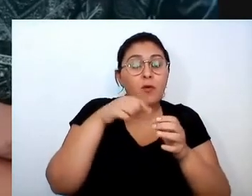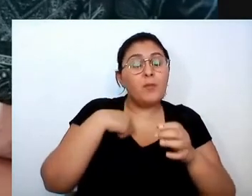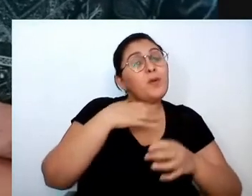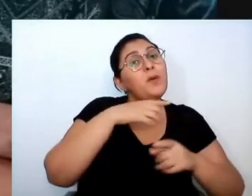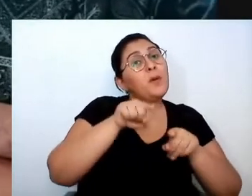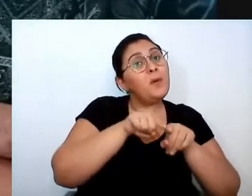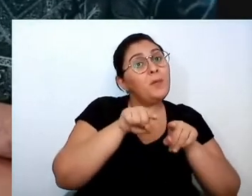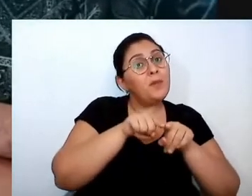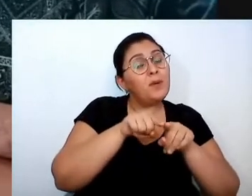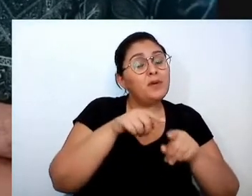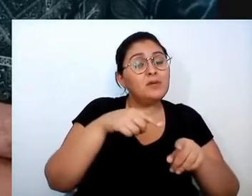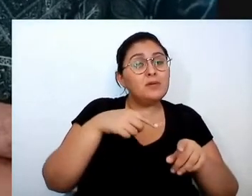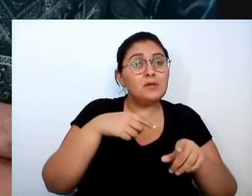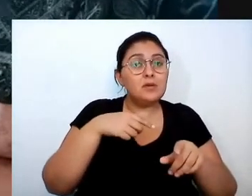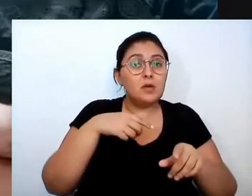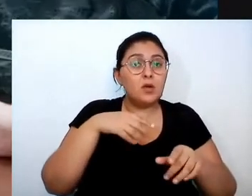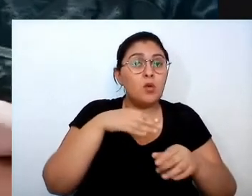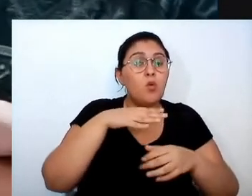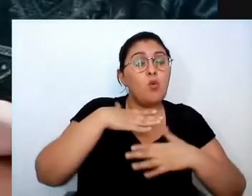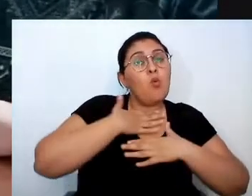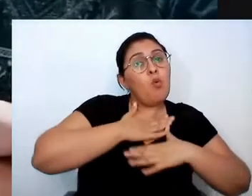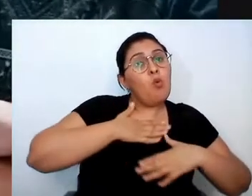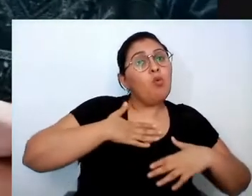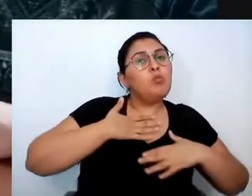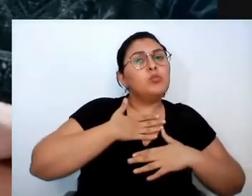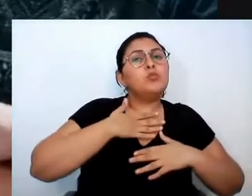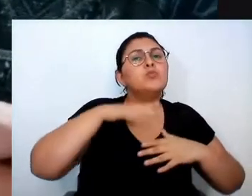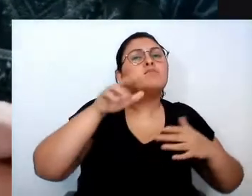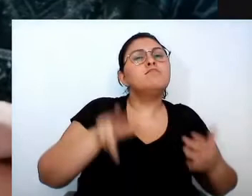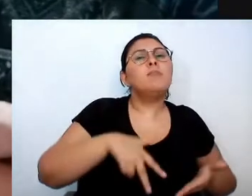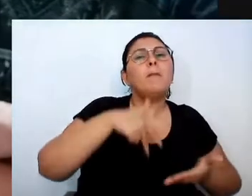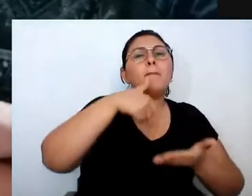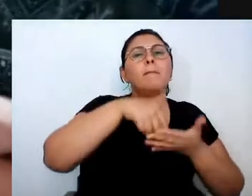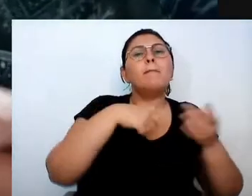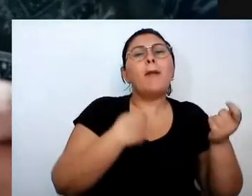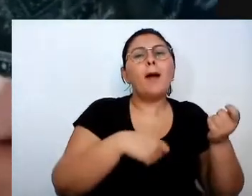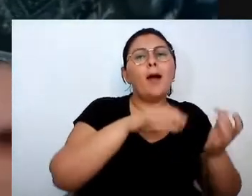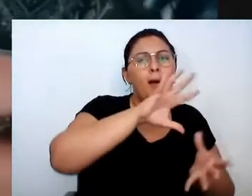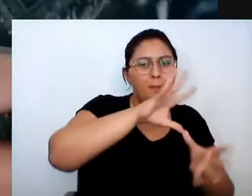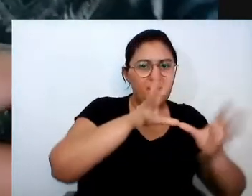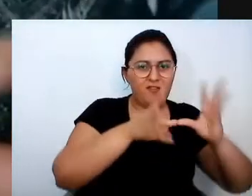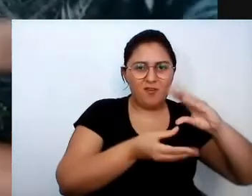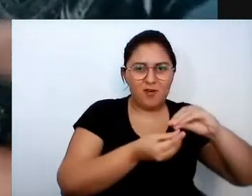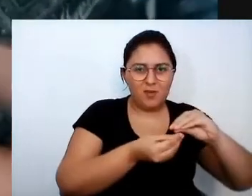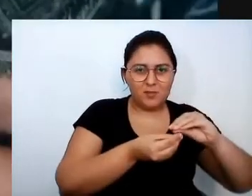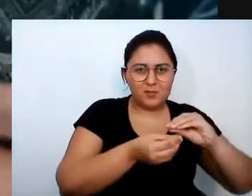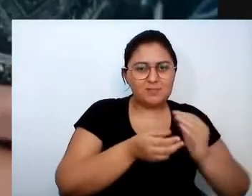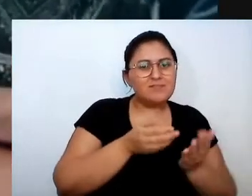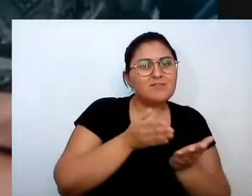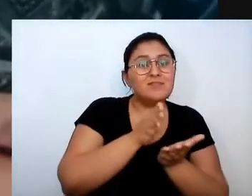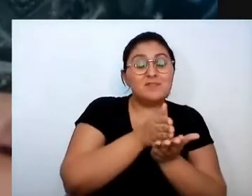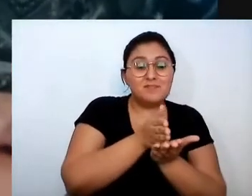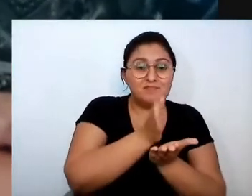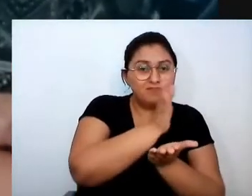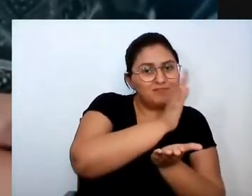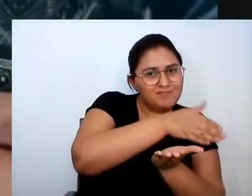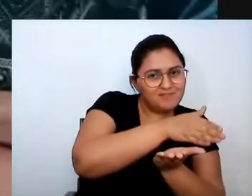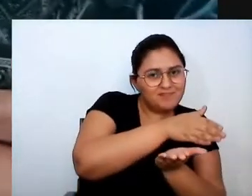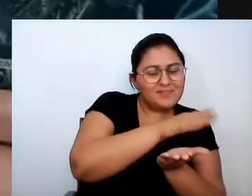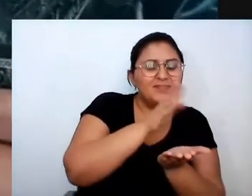lado forte mesmo ainda é a performance. Então eu estou brigando com isso ainda comigo. sim. Está Mas eu dividido pretendo.